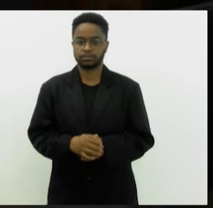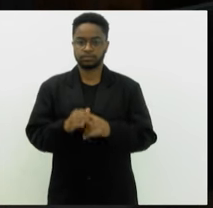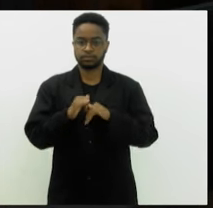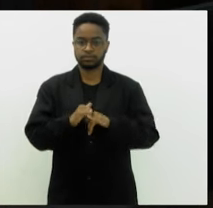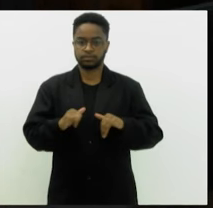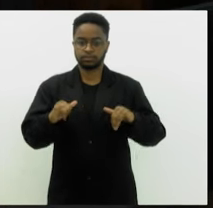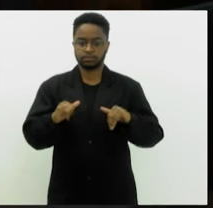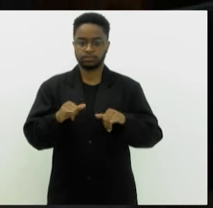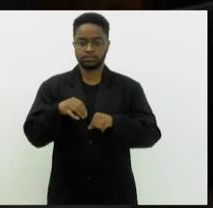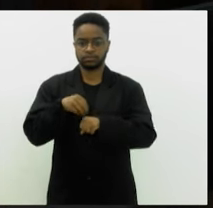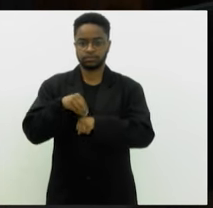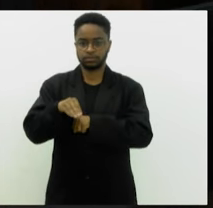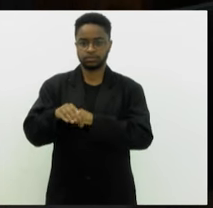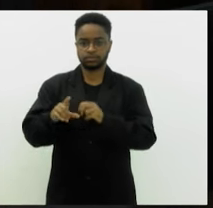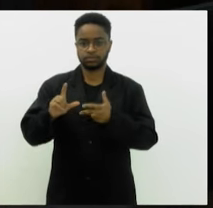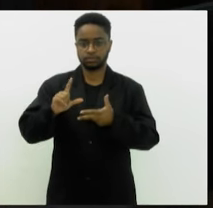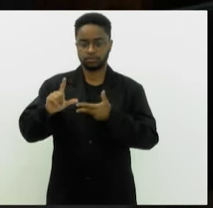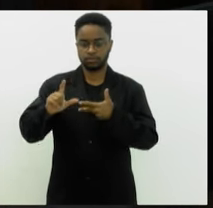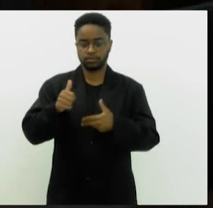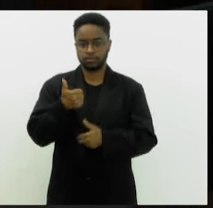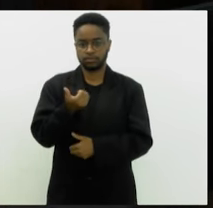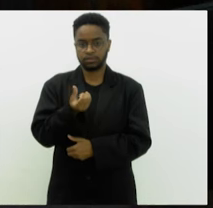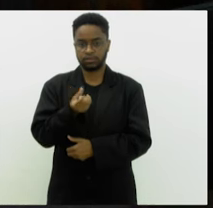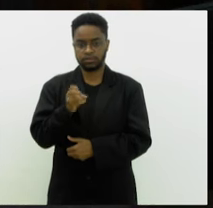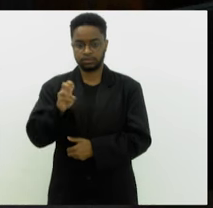Anuncio, indicação legislativa